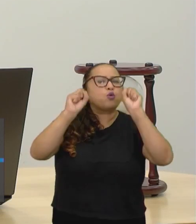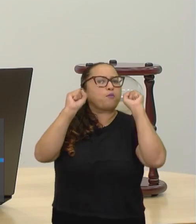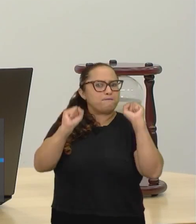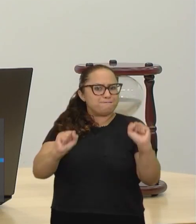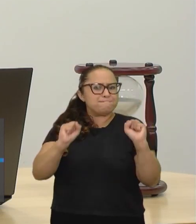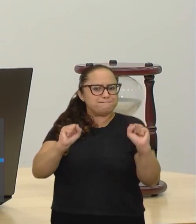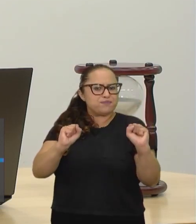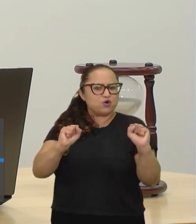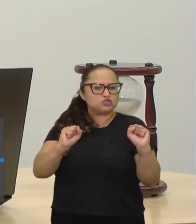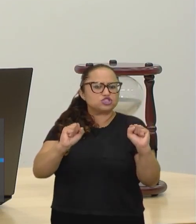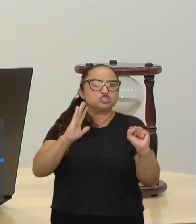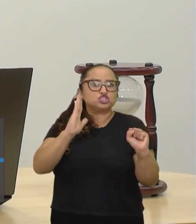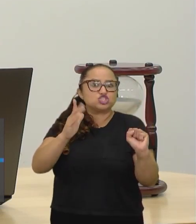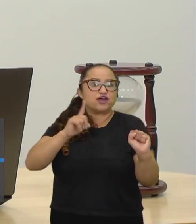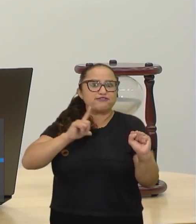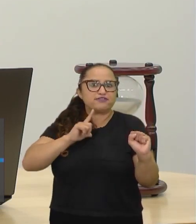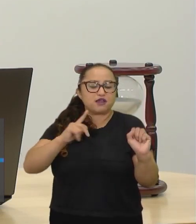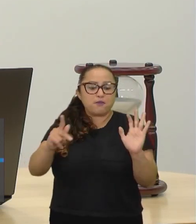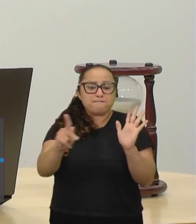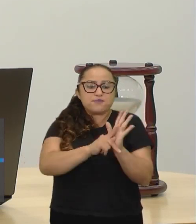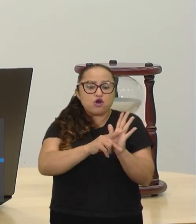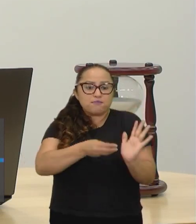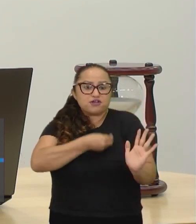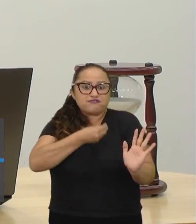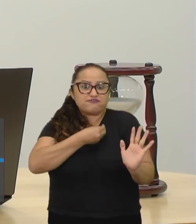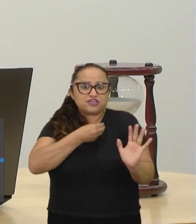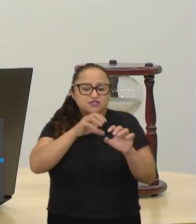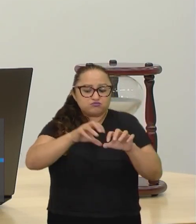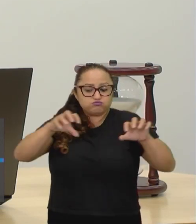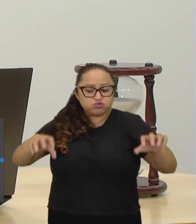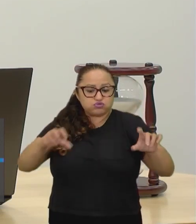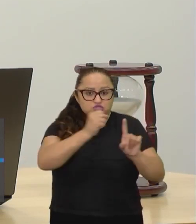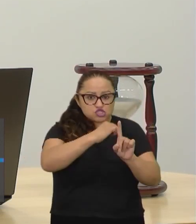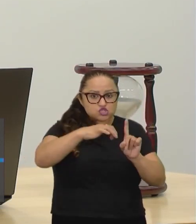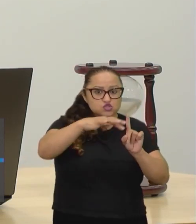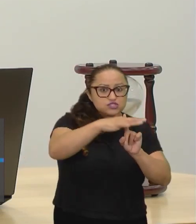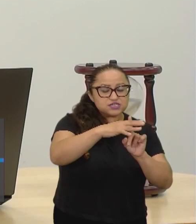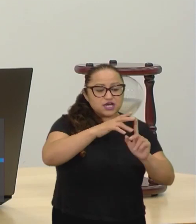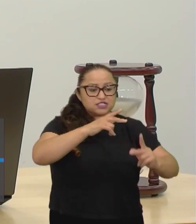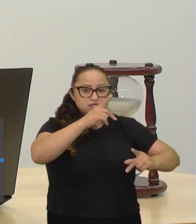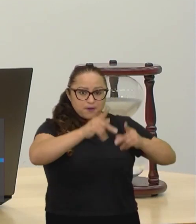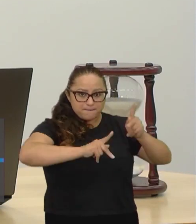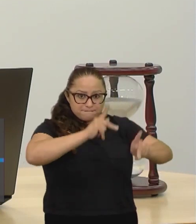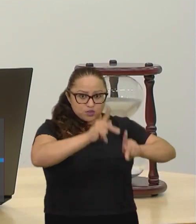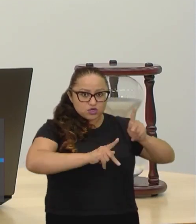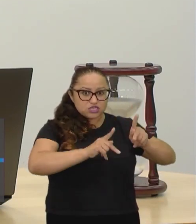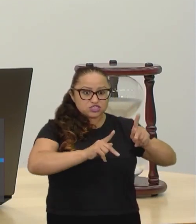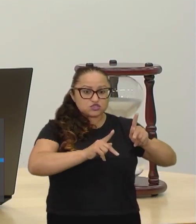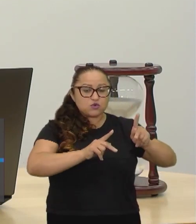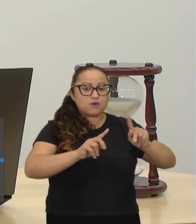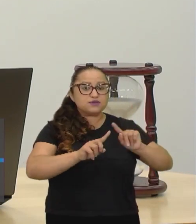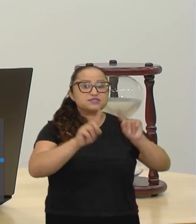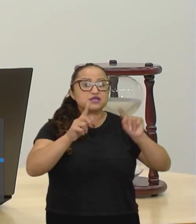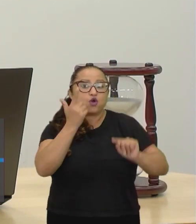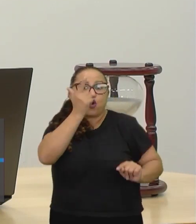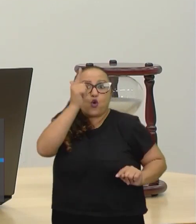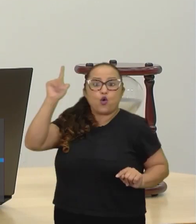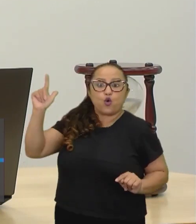decidir os seus destinos sociais, econômicos e políticos, sem a interferência das